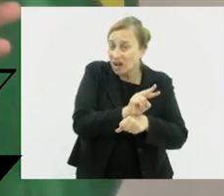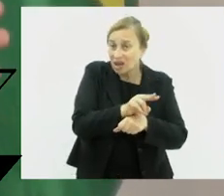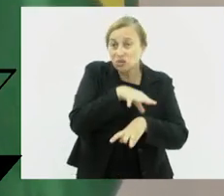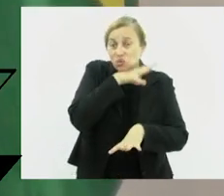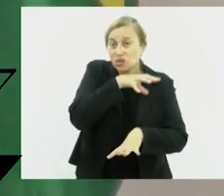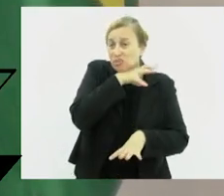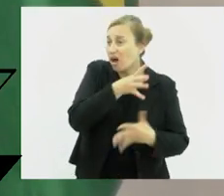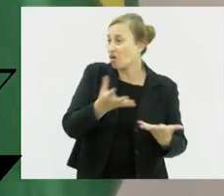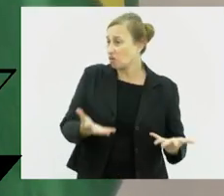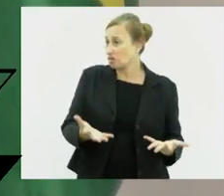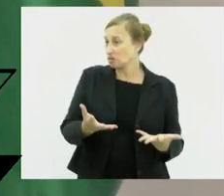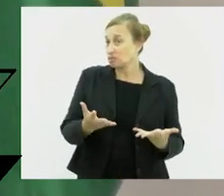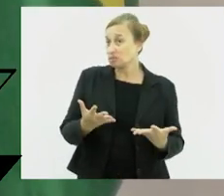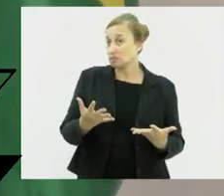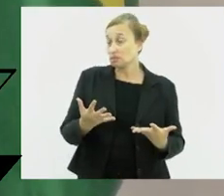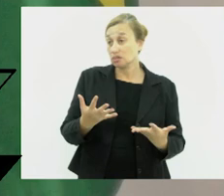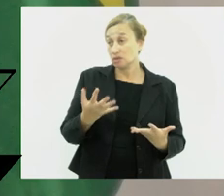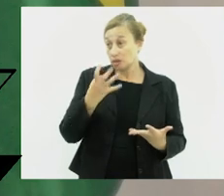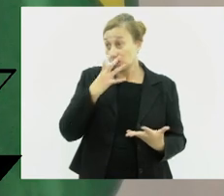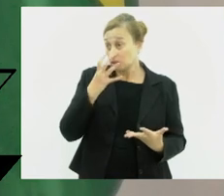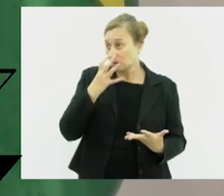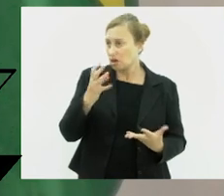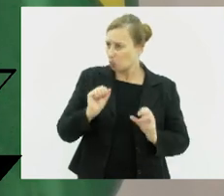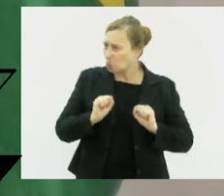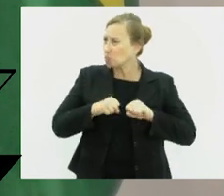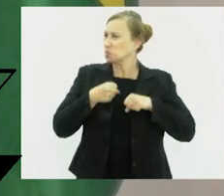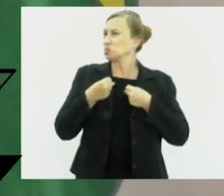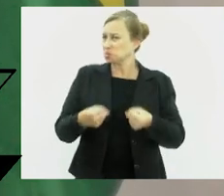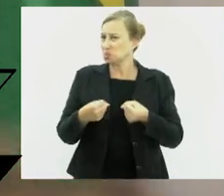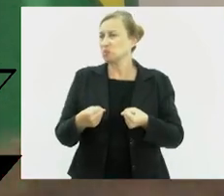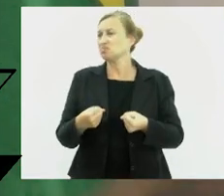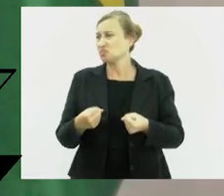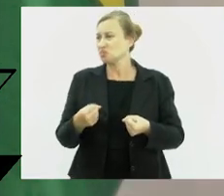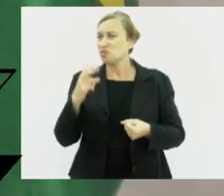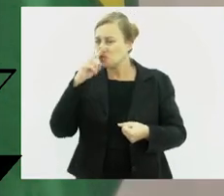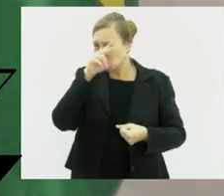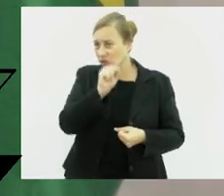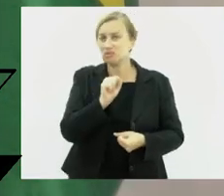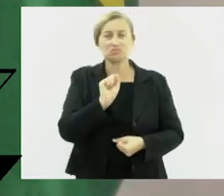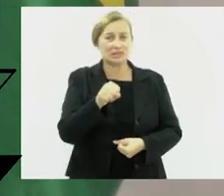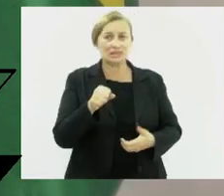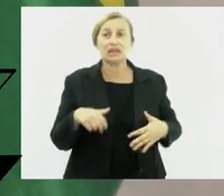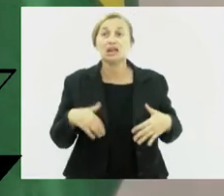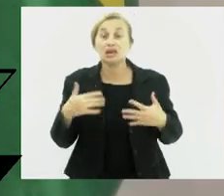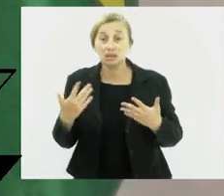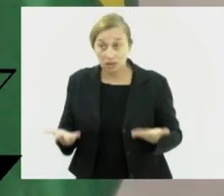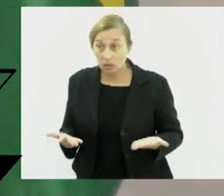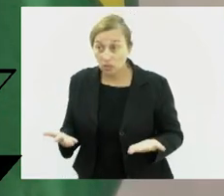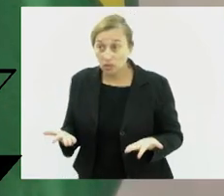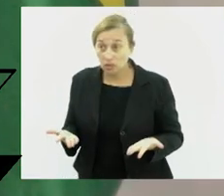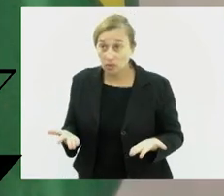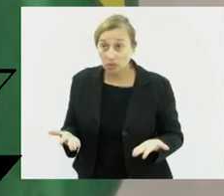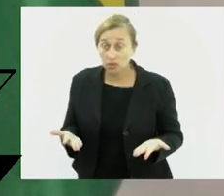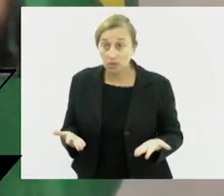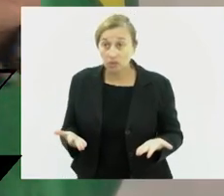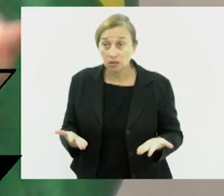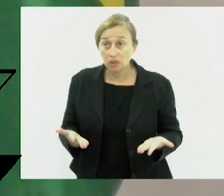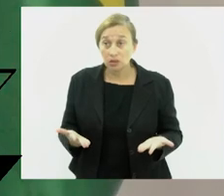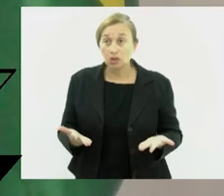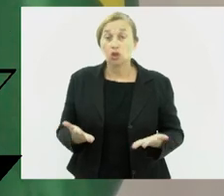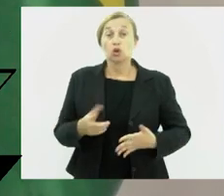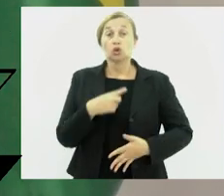cuidado de animais. É um negócio impressionante. Uma dedicação extrema. Extrema. Então, que era, no